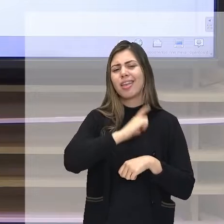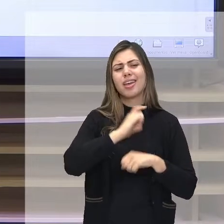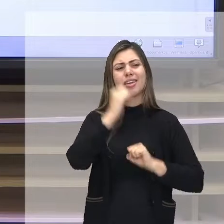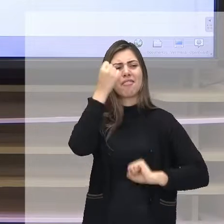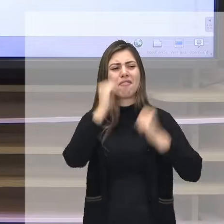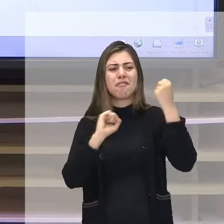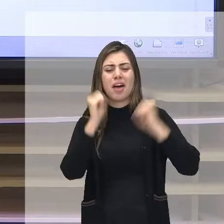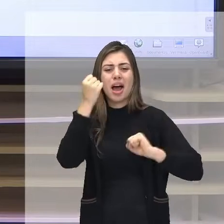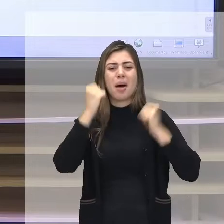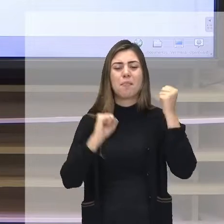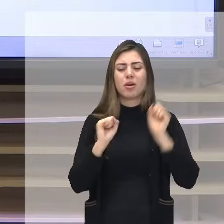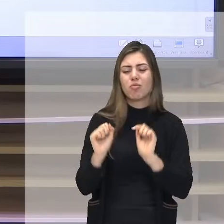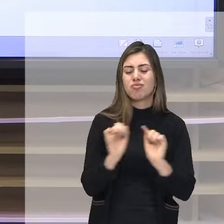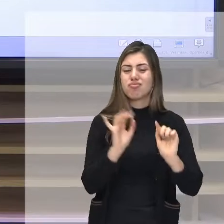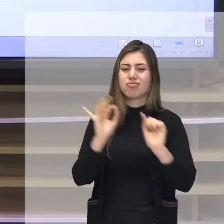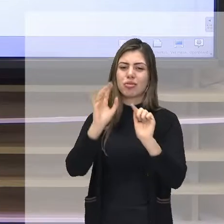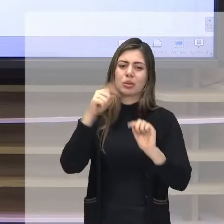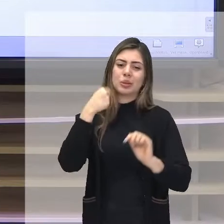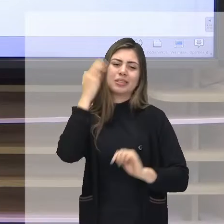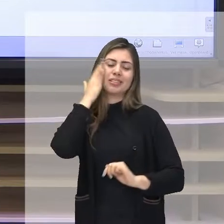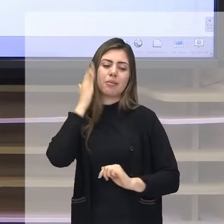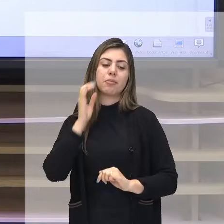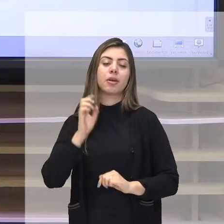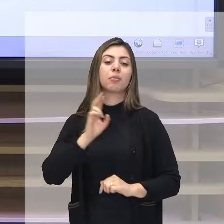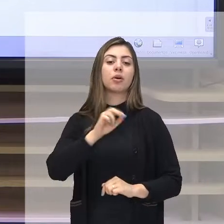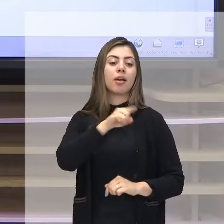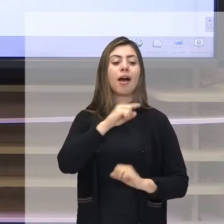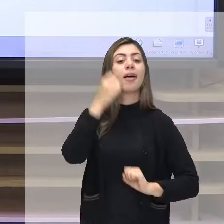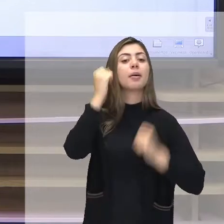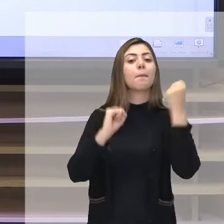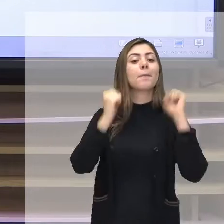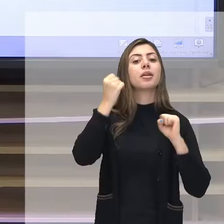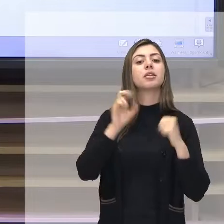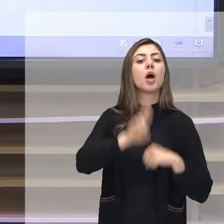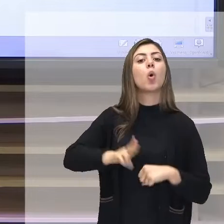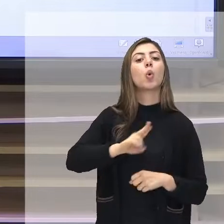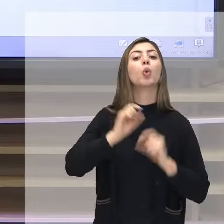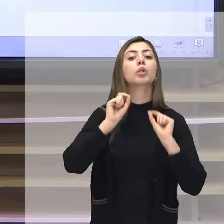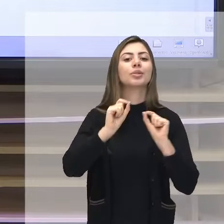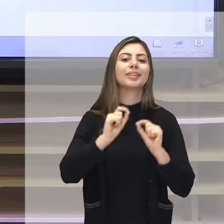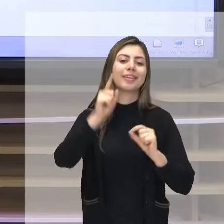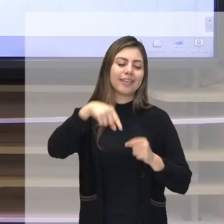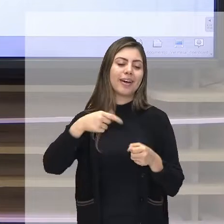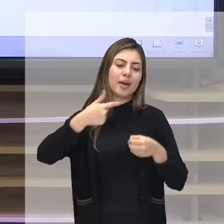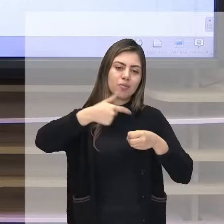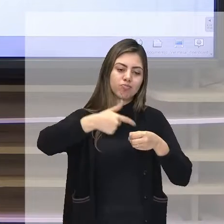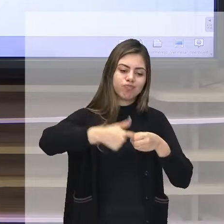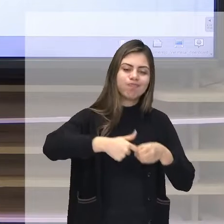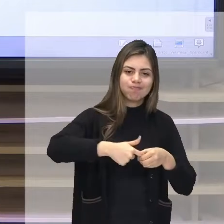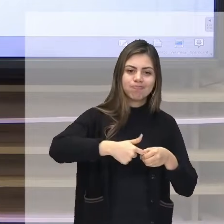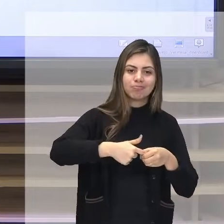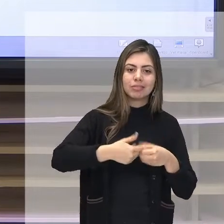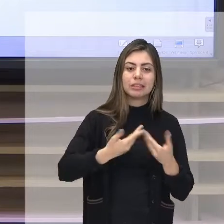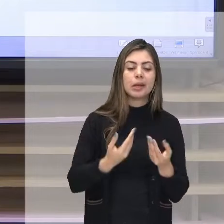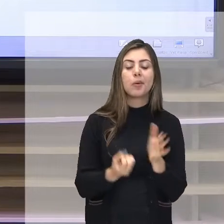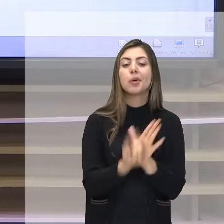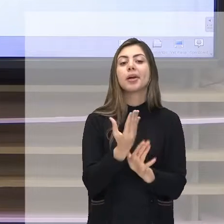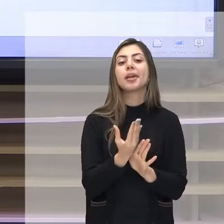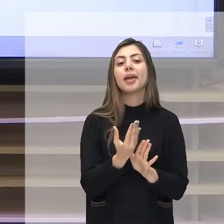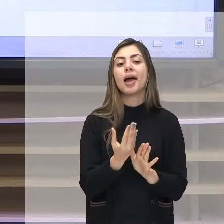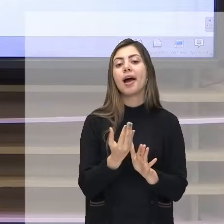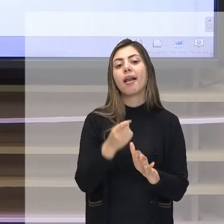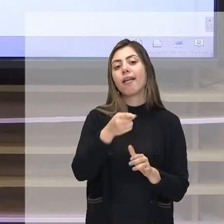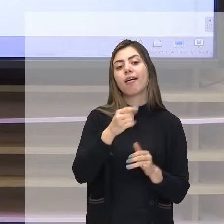esses combustíveis fósseis, eles são bastante utilizados nestas indústrias para a geração de